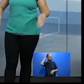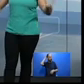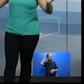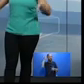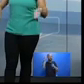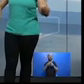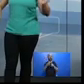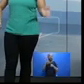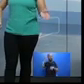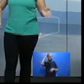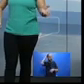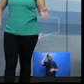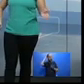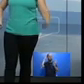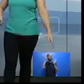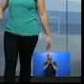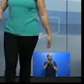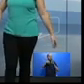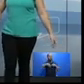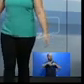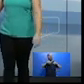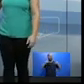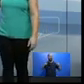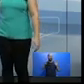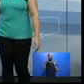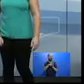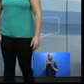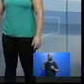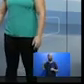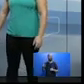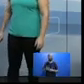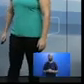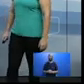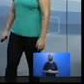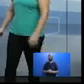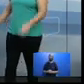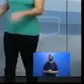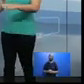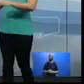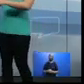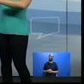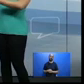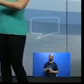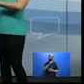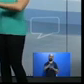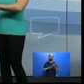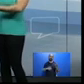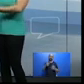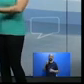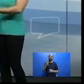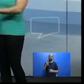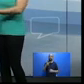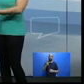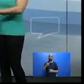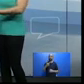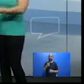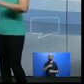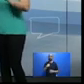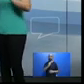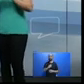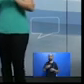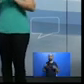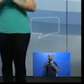dessa terra que hoje chama Brasil, né? Na atividade 2, olha pessoal, isso aqui nós vamos fazer tudo